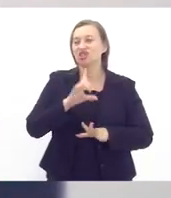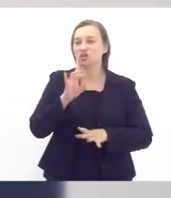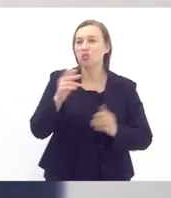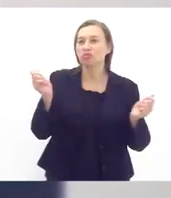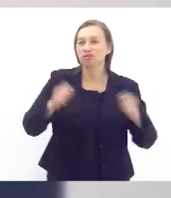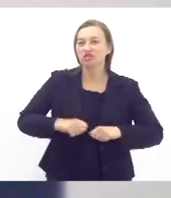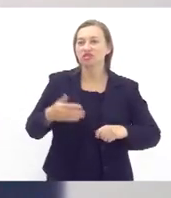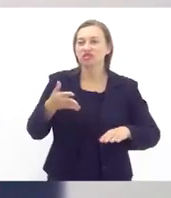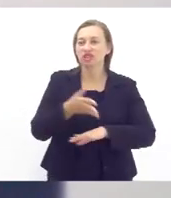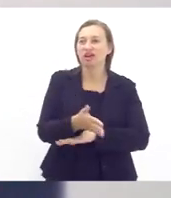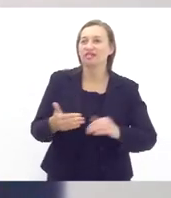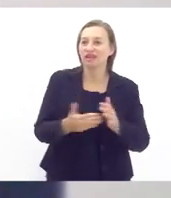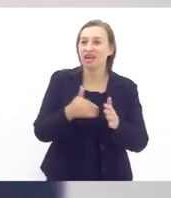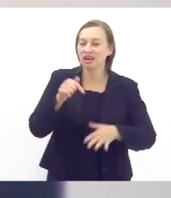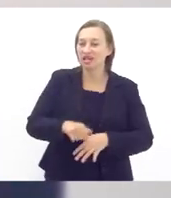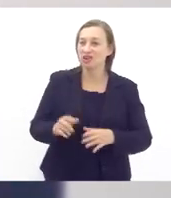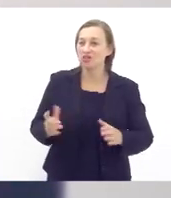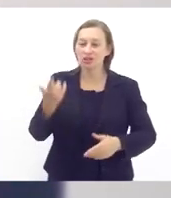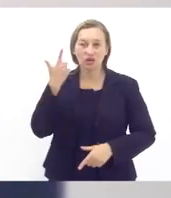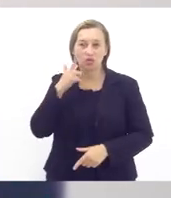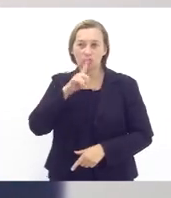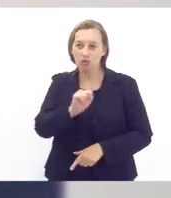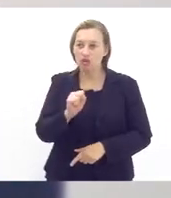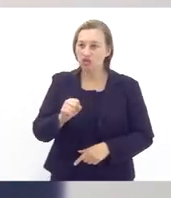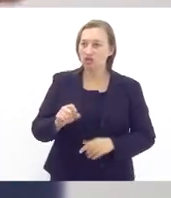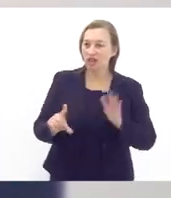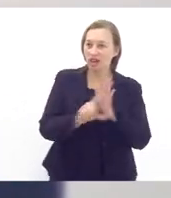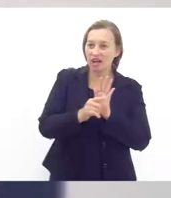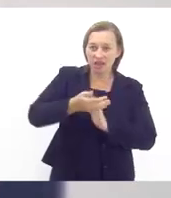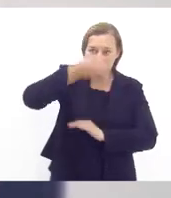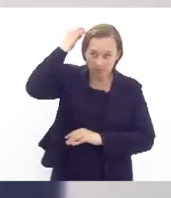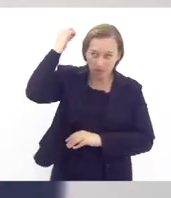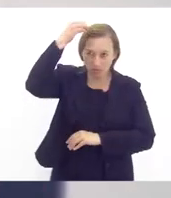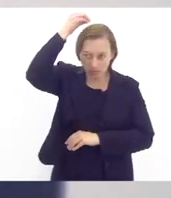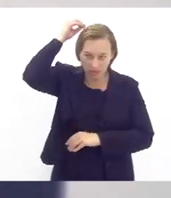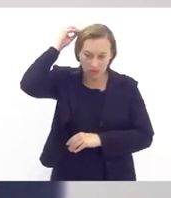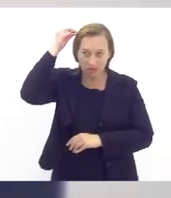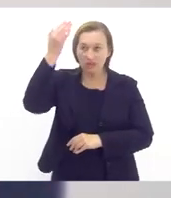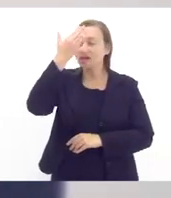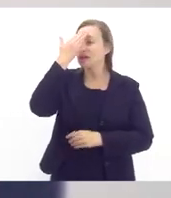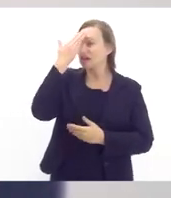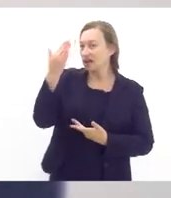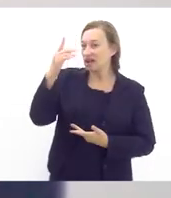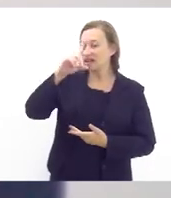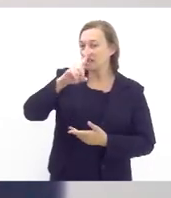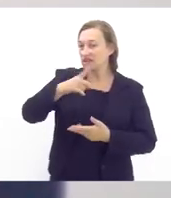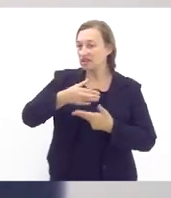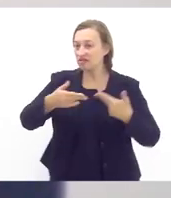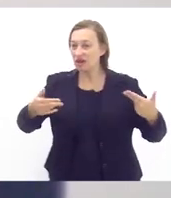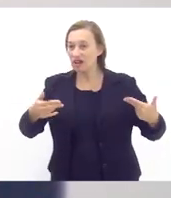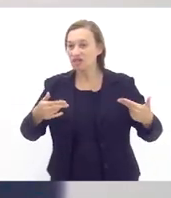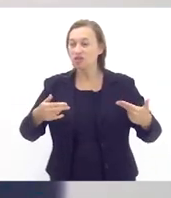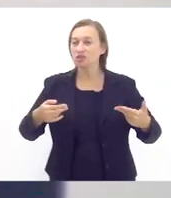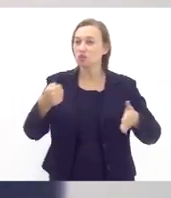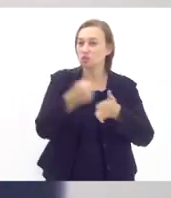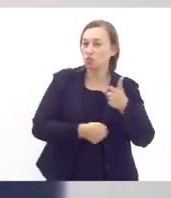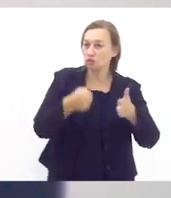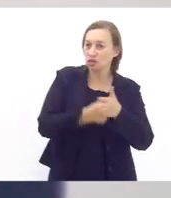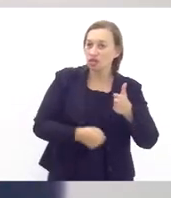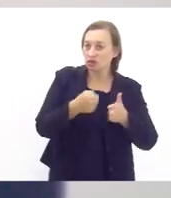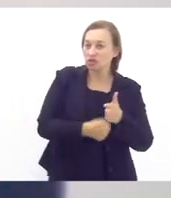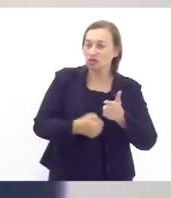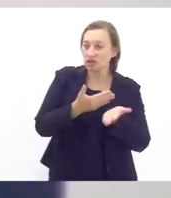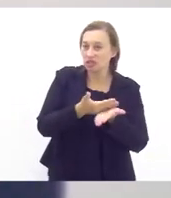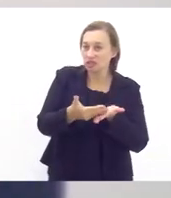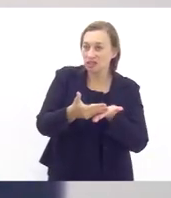foi possível chegar até aqui com essa conquista que a lei Paulo Gustavo graças a muitos lutadores e lutadoras que